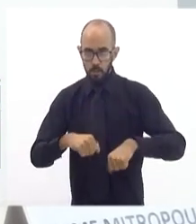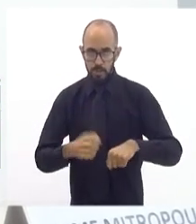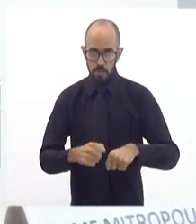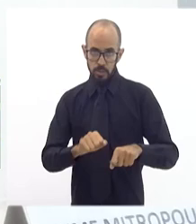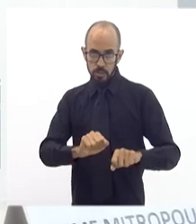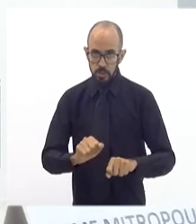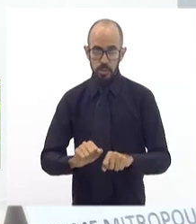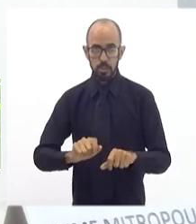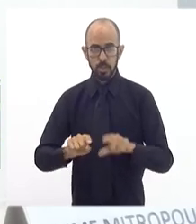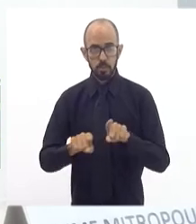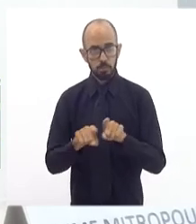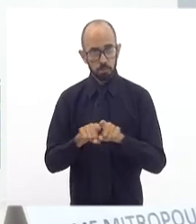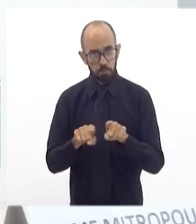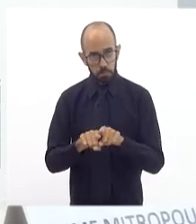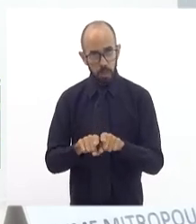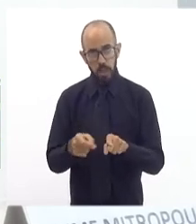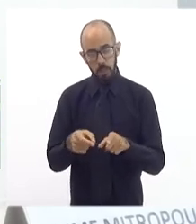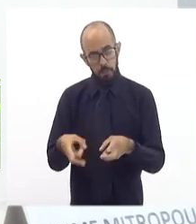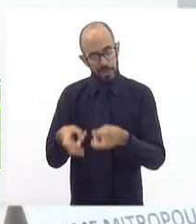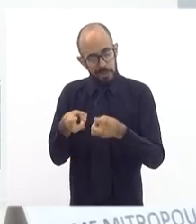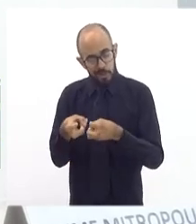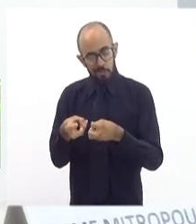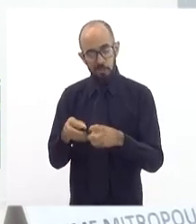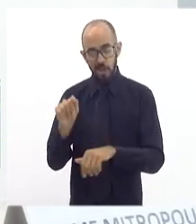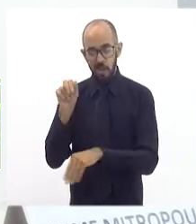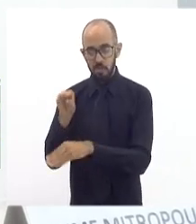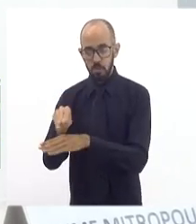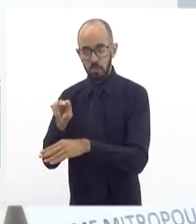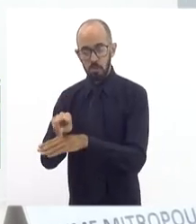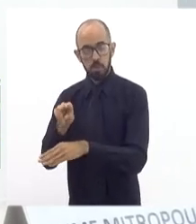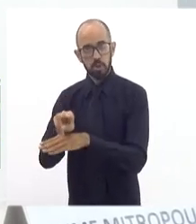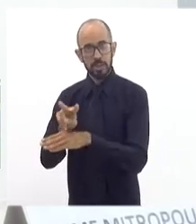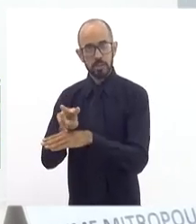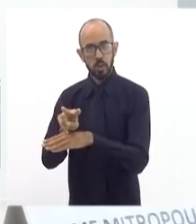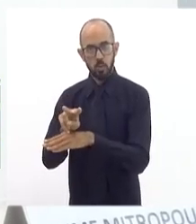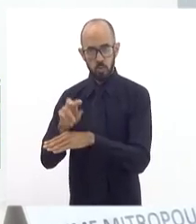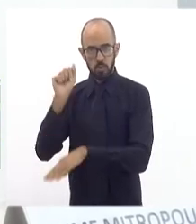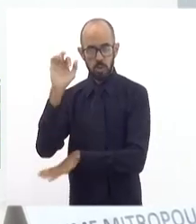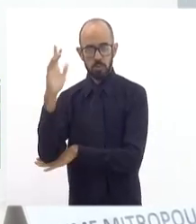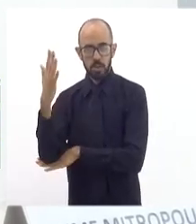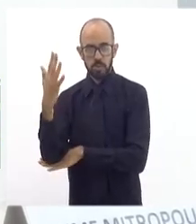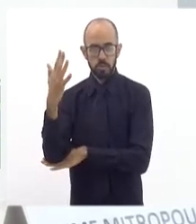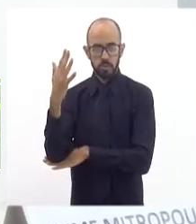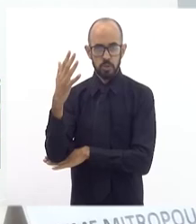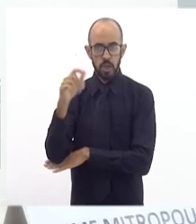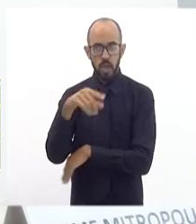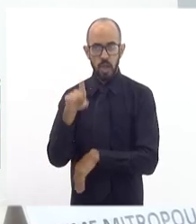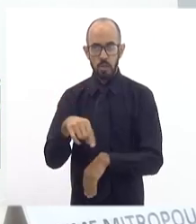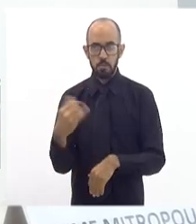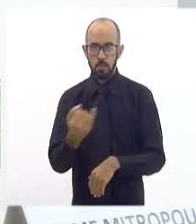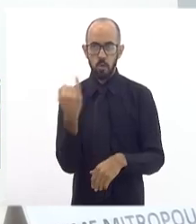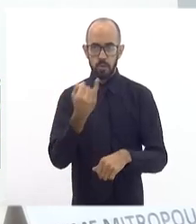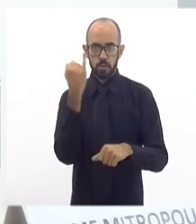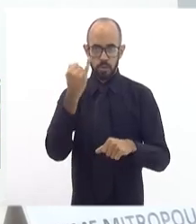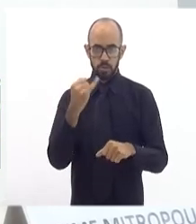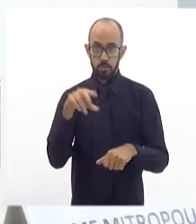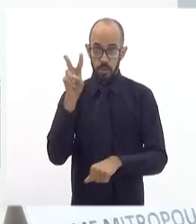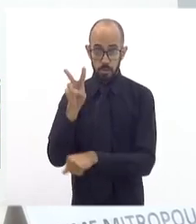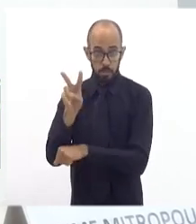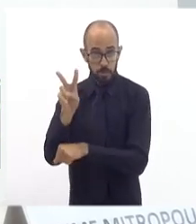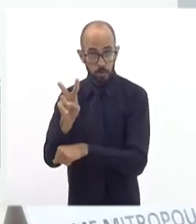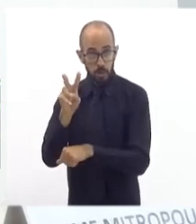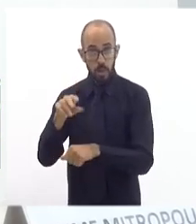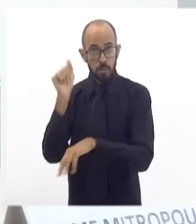todos os requisitos que exigem para preservação ambiental é importante em termos de preservação ambiental